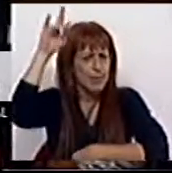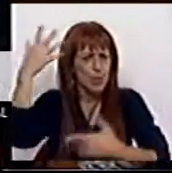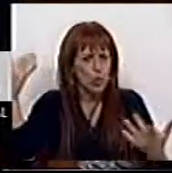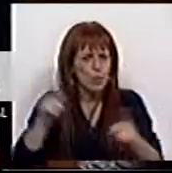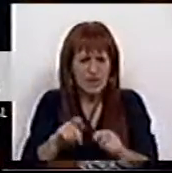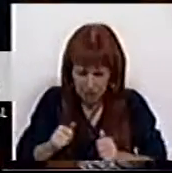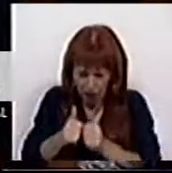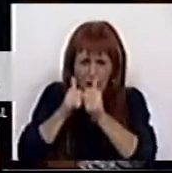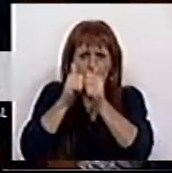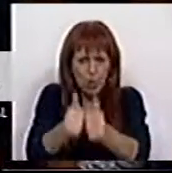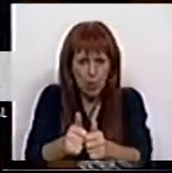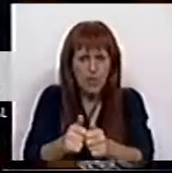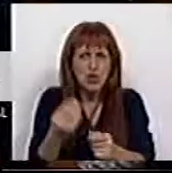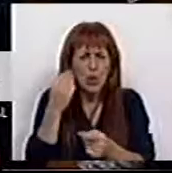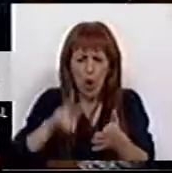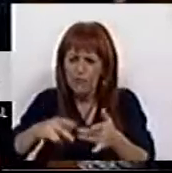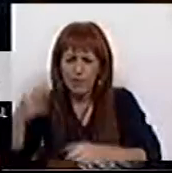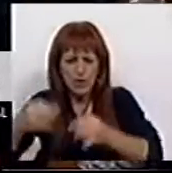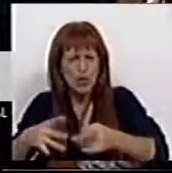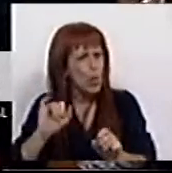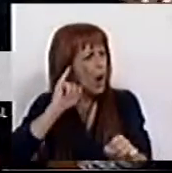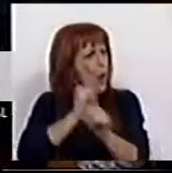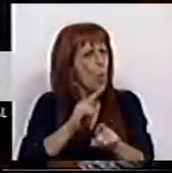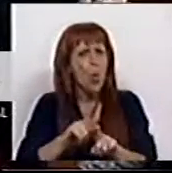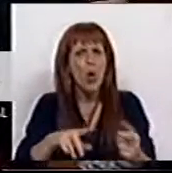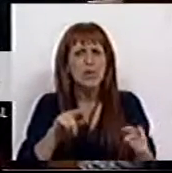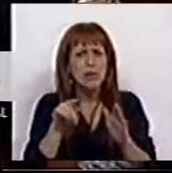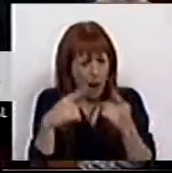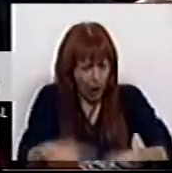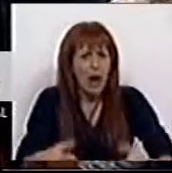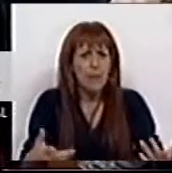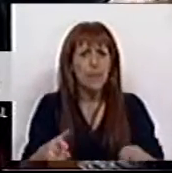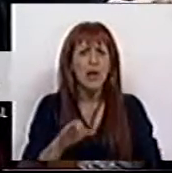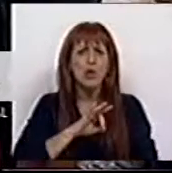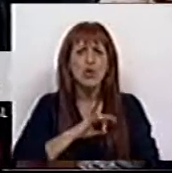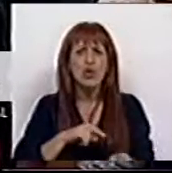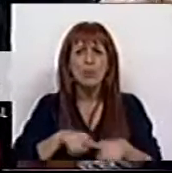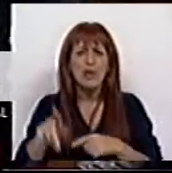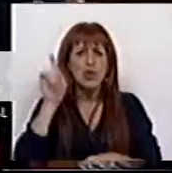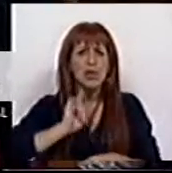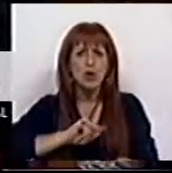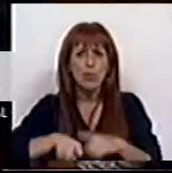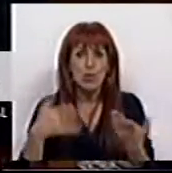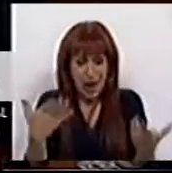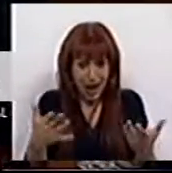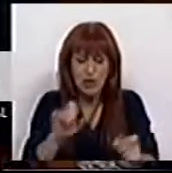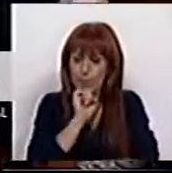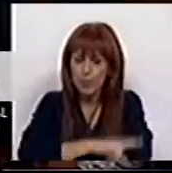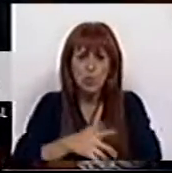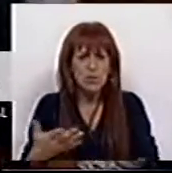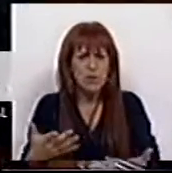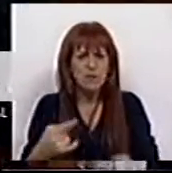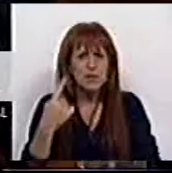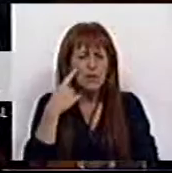República acompanha a reforma da justiça? Não há outros exemplos? Há. E os senhores deputados e as senhoras deputadas a esta